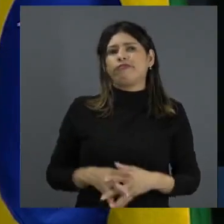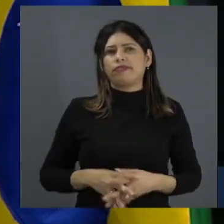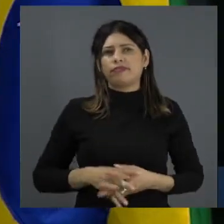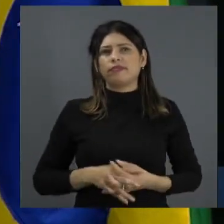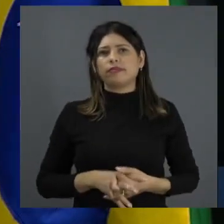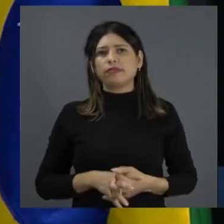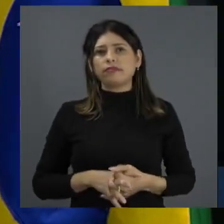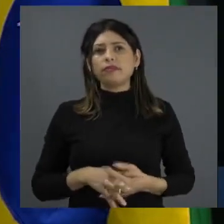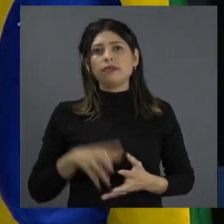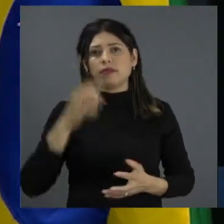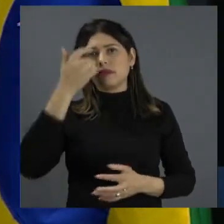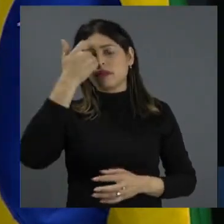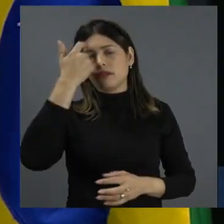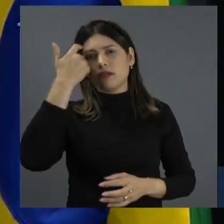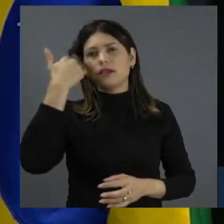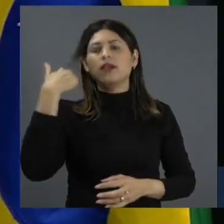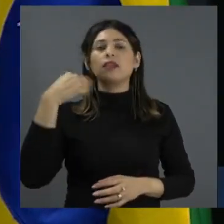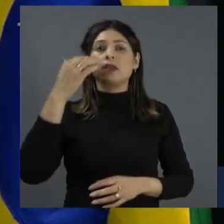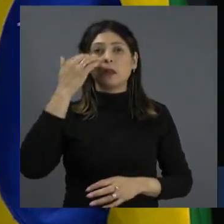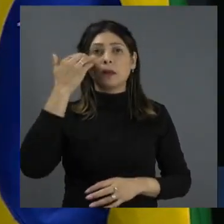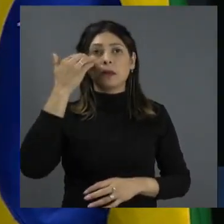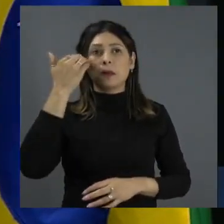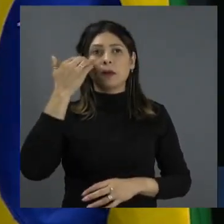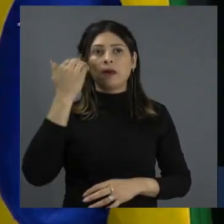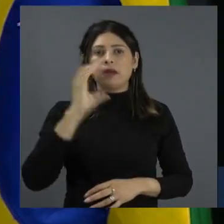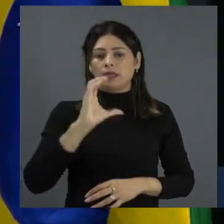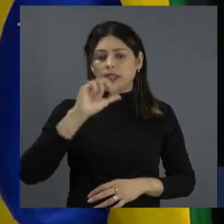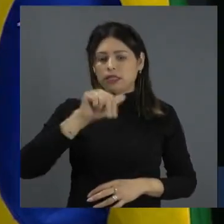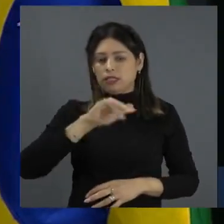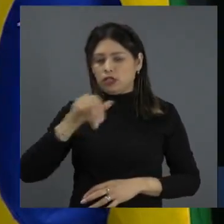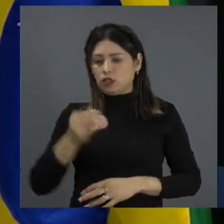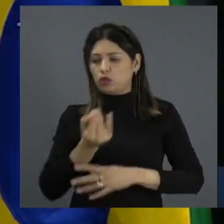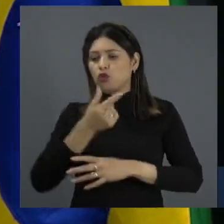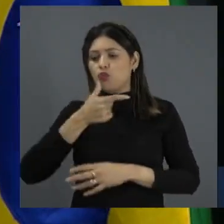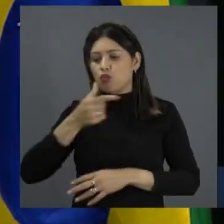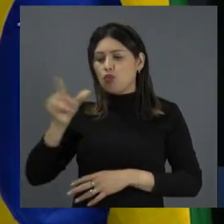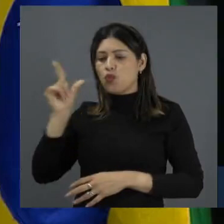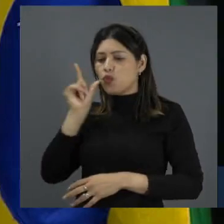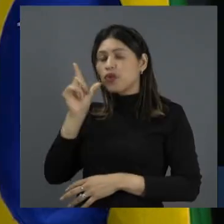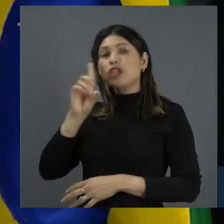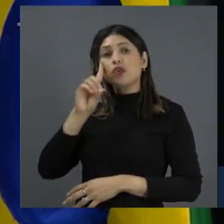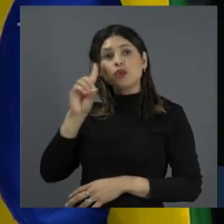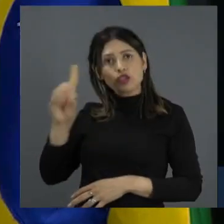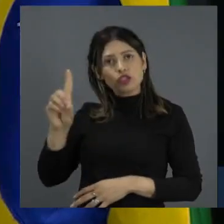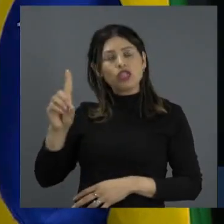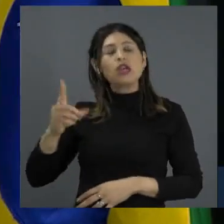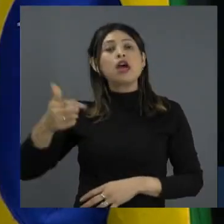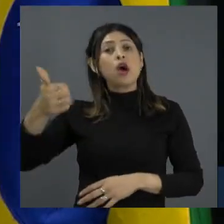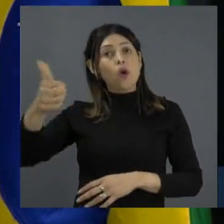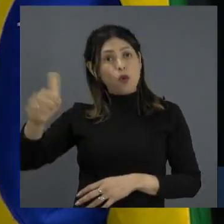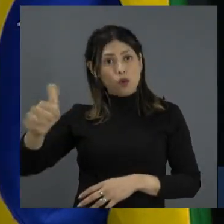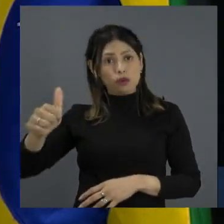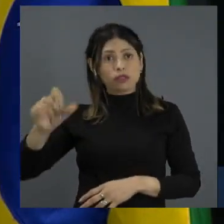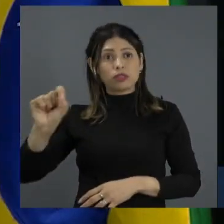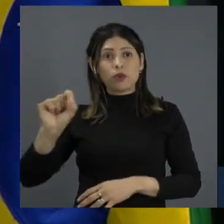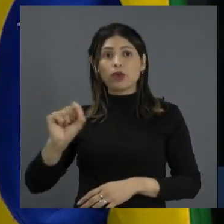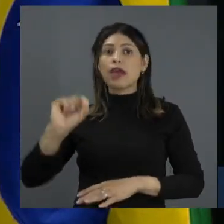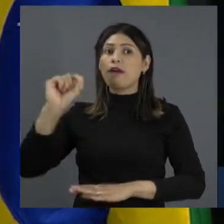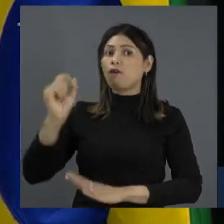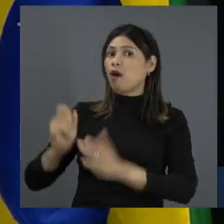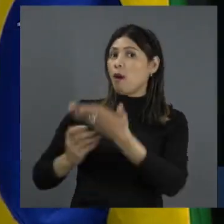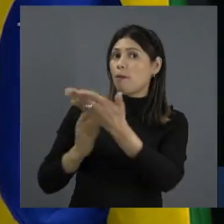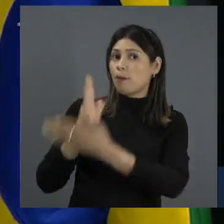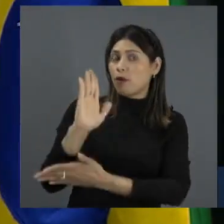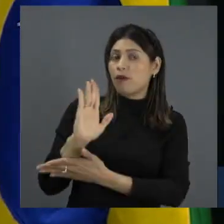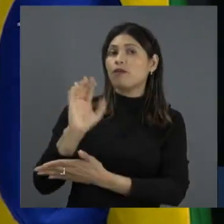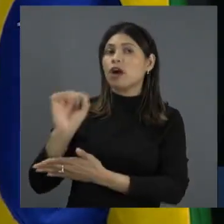Na sessão do Conselho Nacional de Justiça, realizada no dia de ontem, dia 11, por unanimidade, foi aprovada a abertura